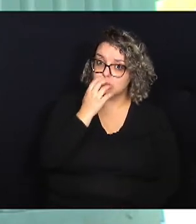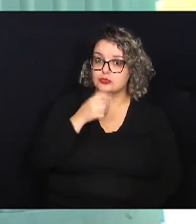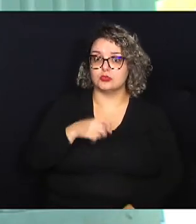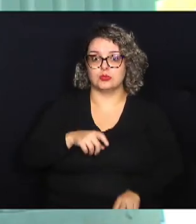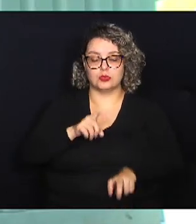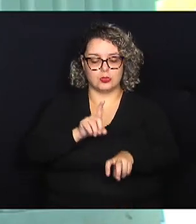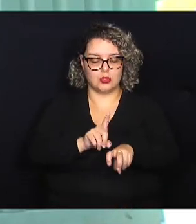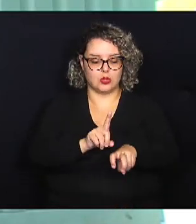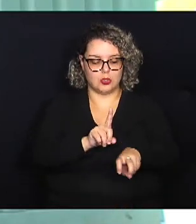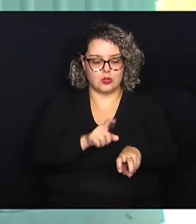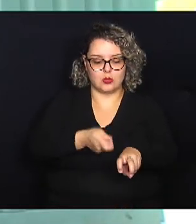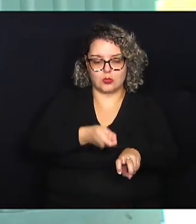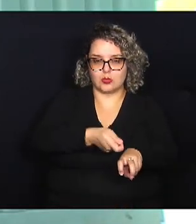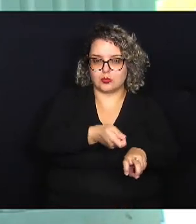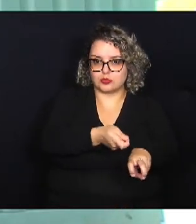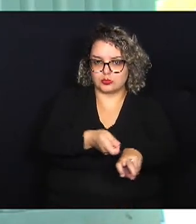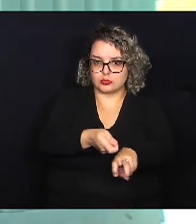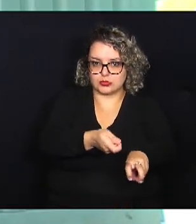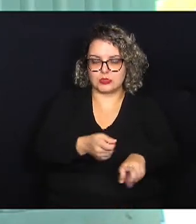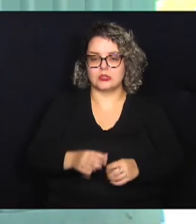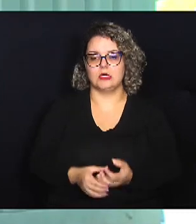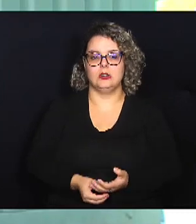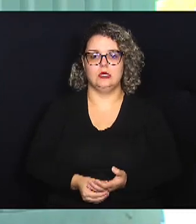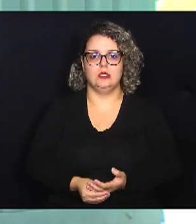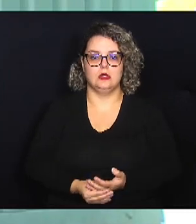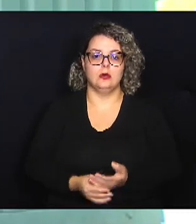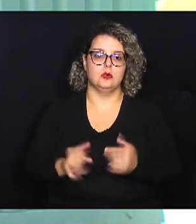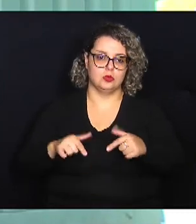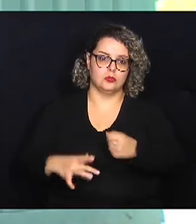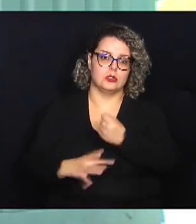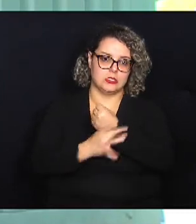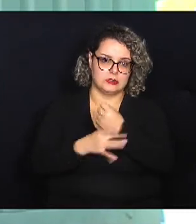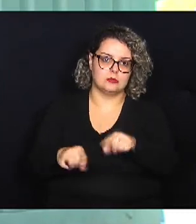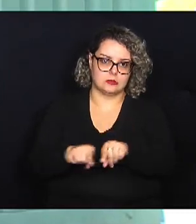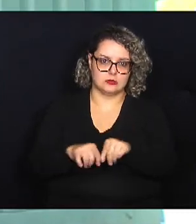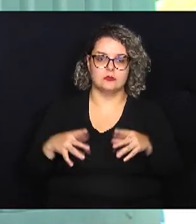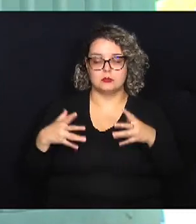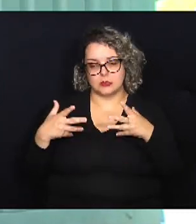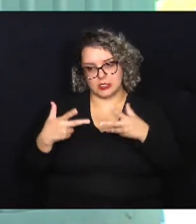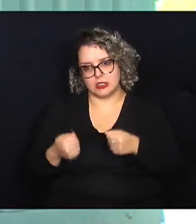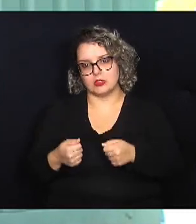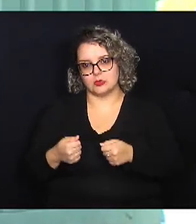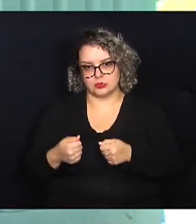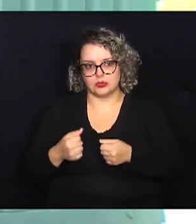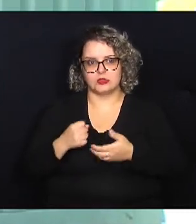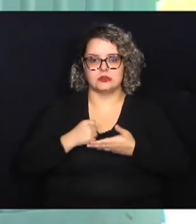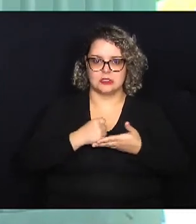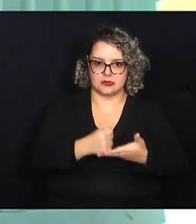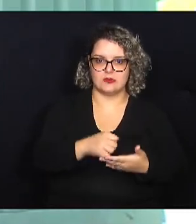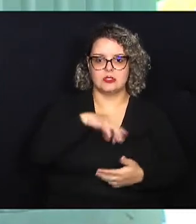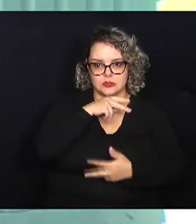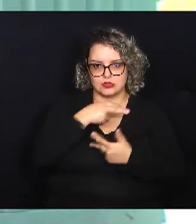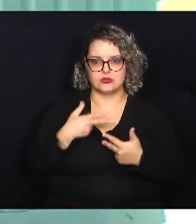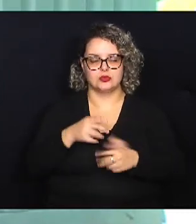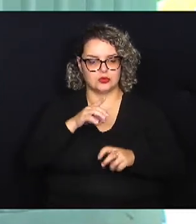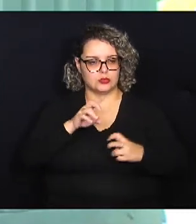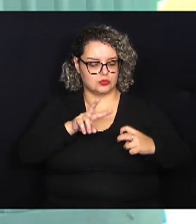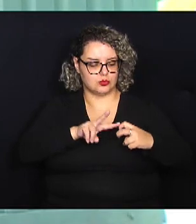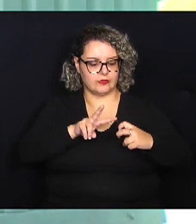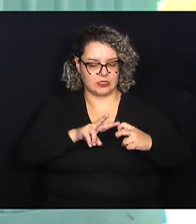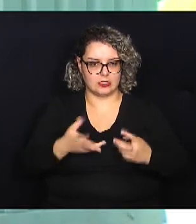e coleira, né? Isso para garantir um ambiente seguro também para todos que estão trazendo seus animaizinhos aqui no consultório. E